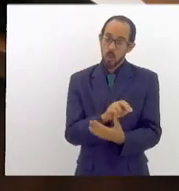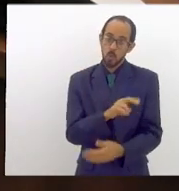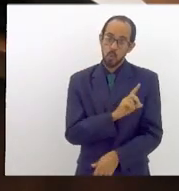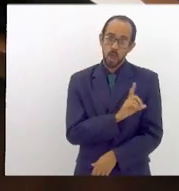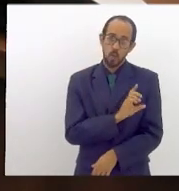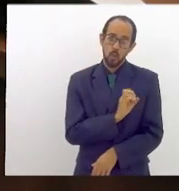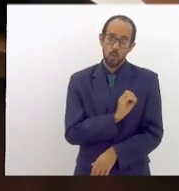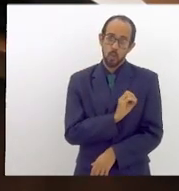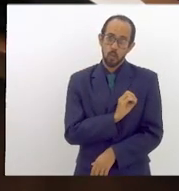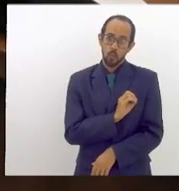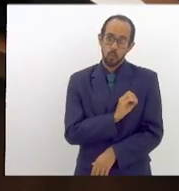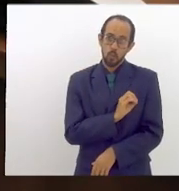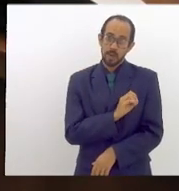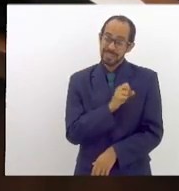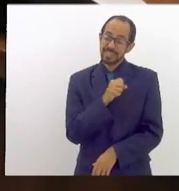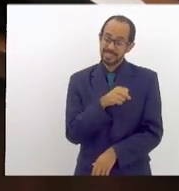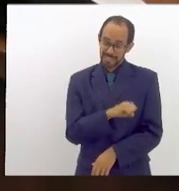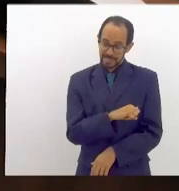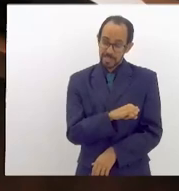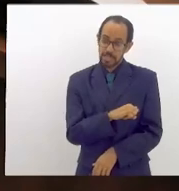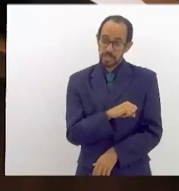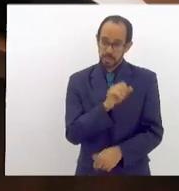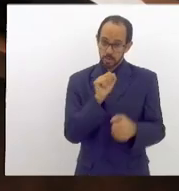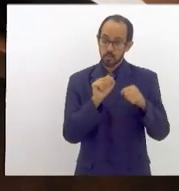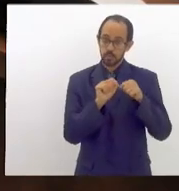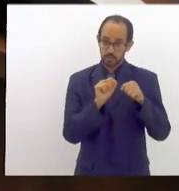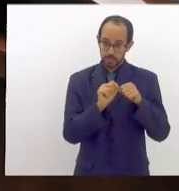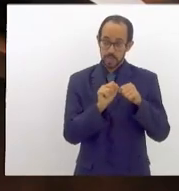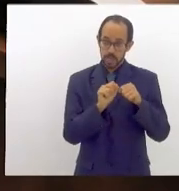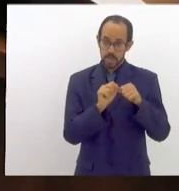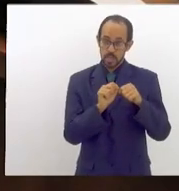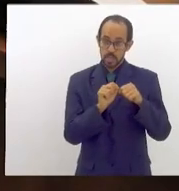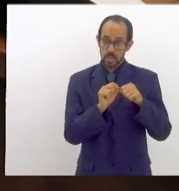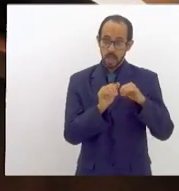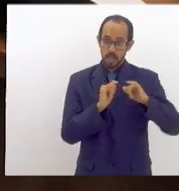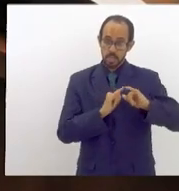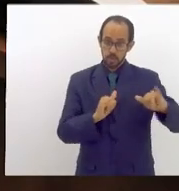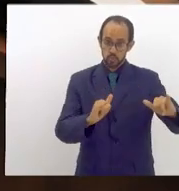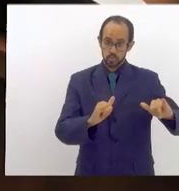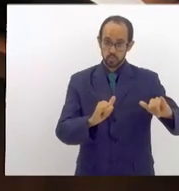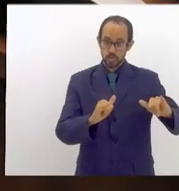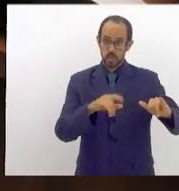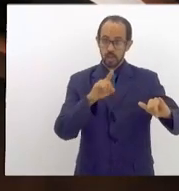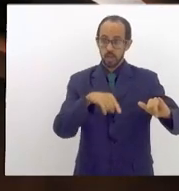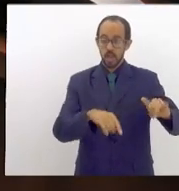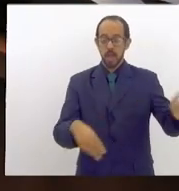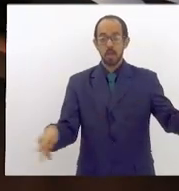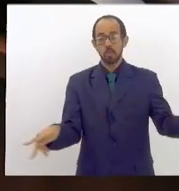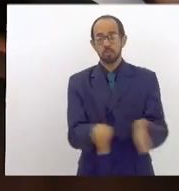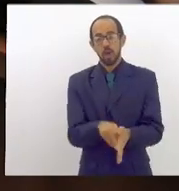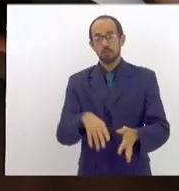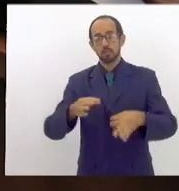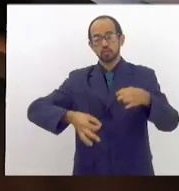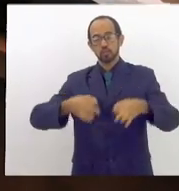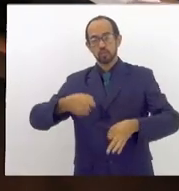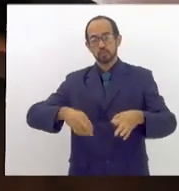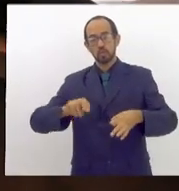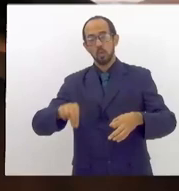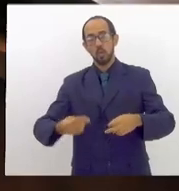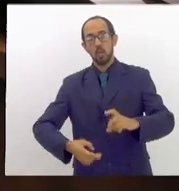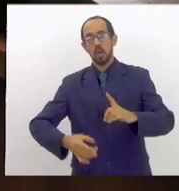sim disse ah Isto é se fizer a denúncia cabe ao juiz ou Desembargador